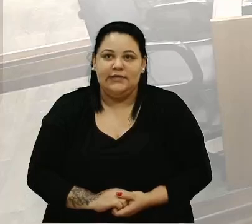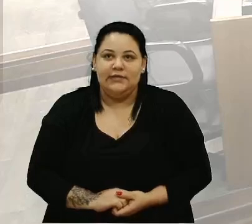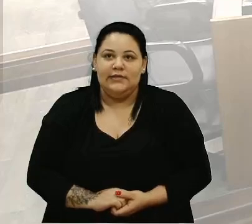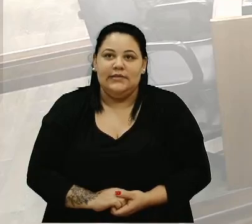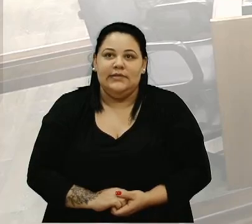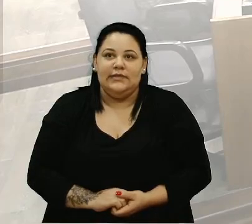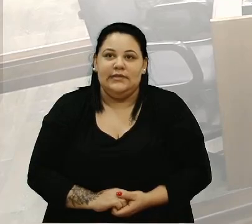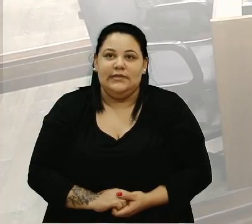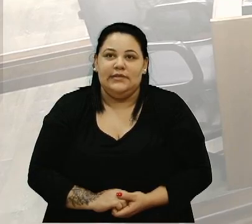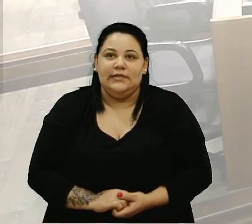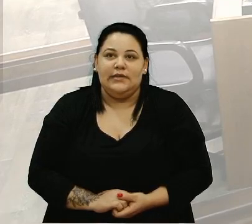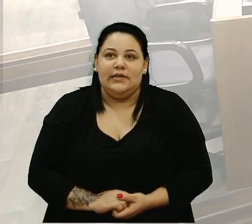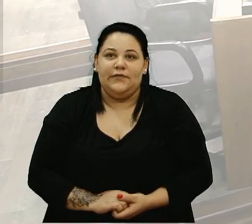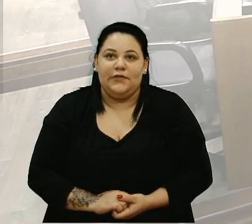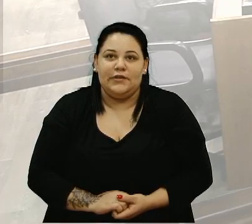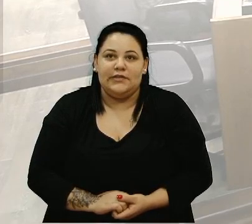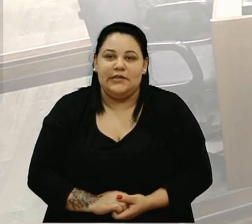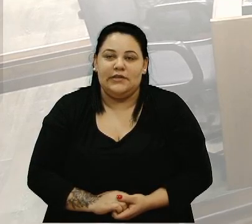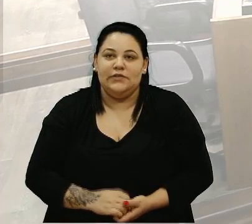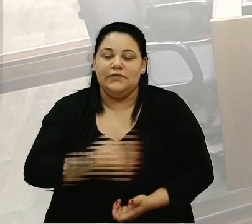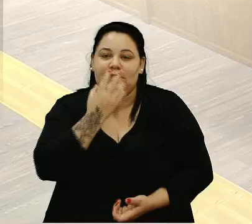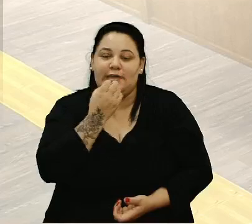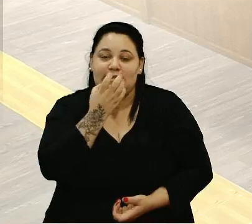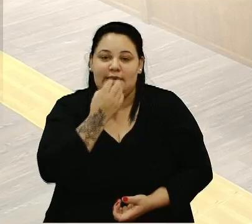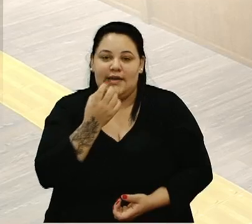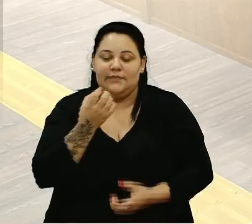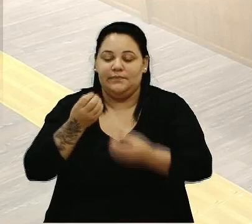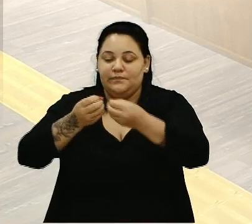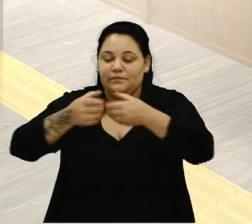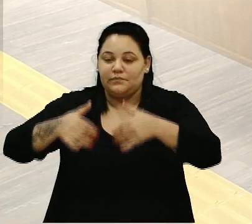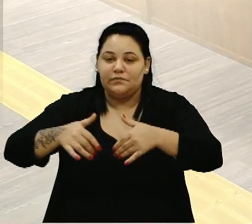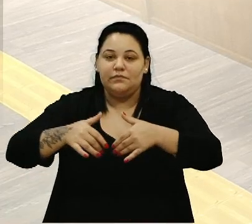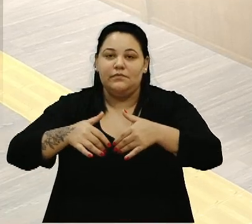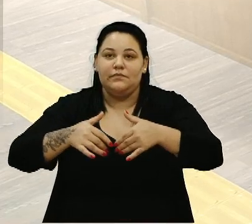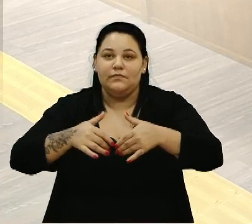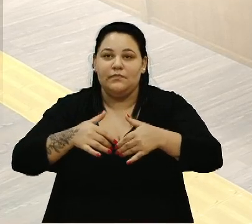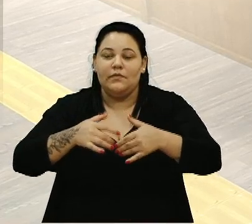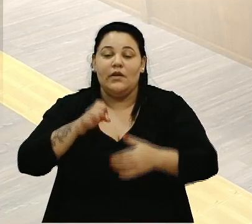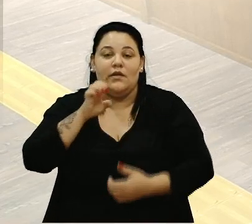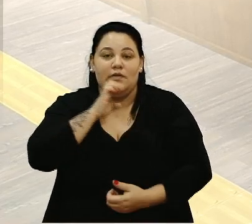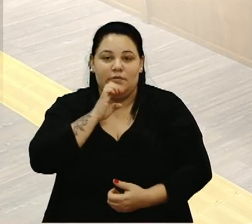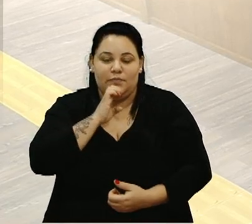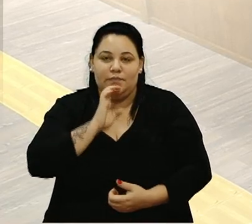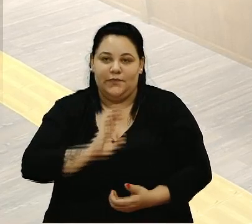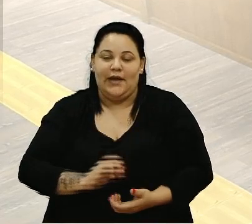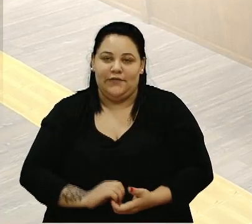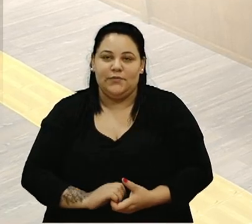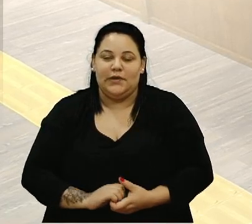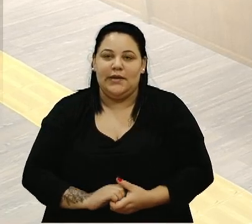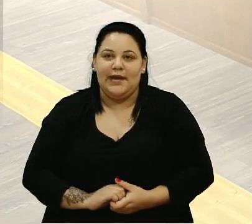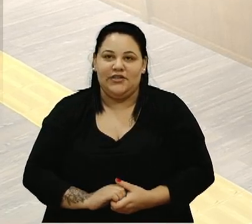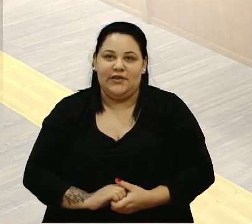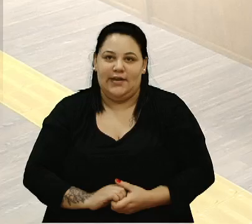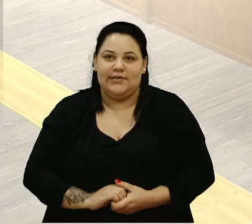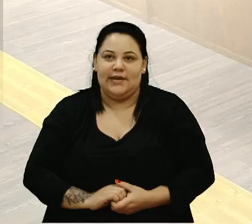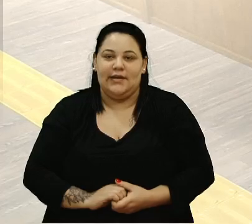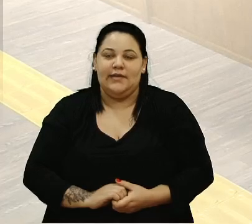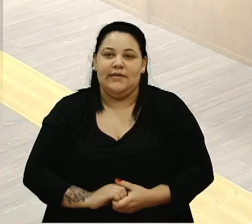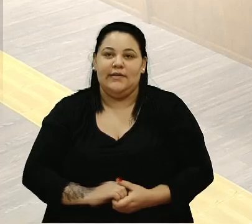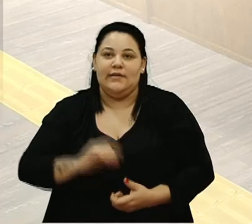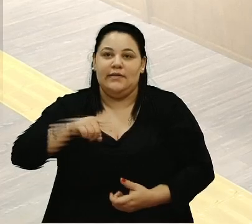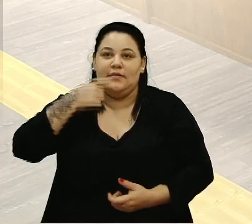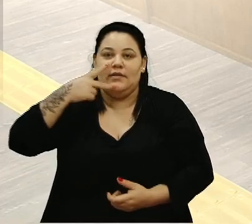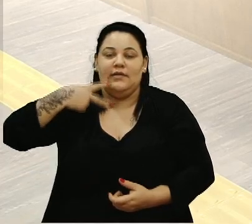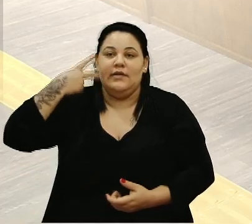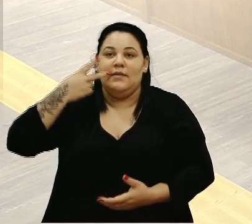Inscrito vereador Camiles, prejudicado. Próximo vereador inscrito, vereador Estela Balardim, prejudicada. Próximo vereador